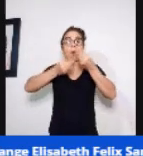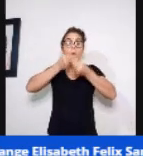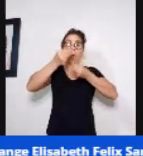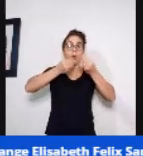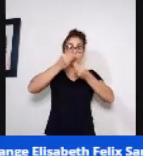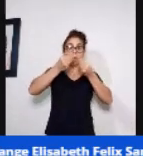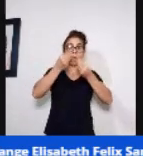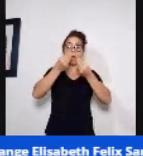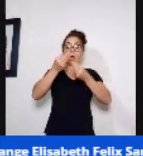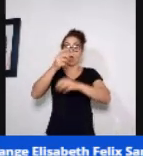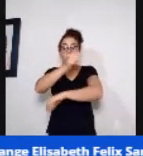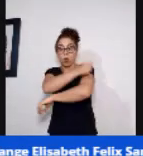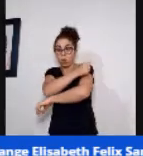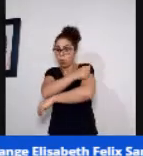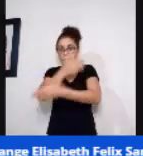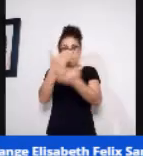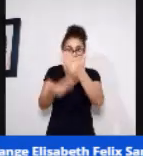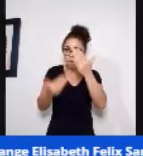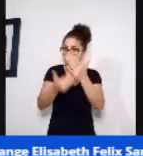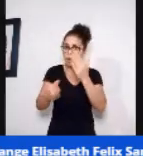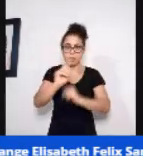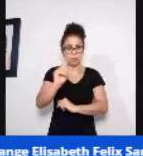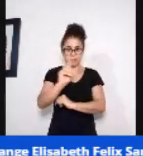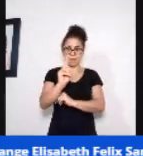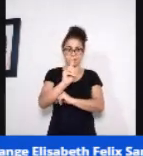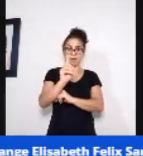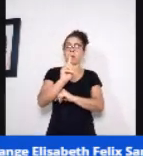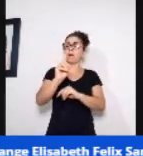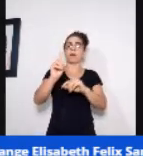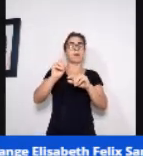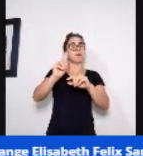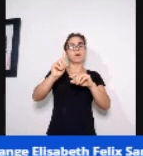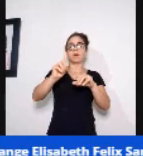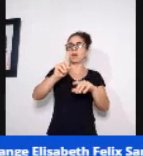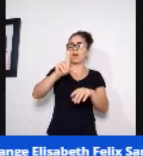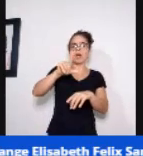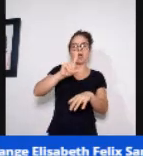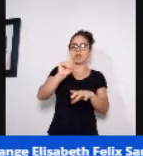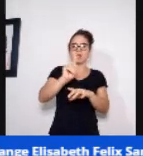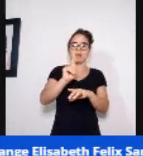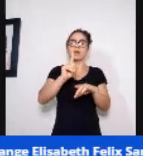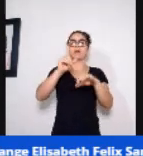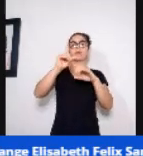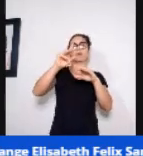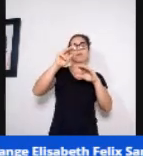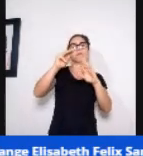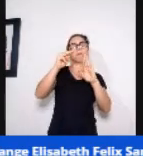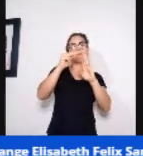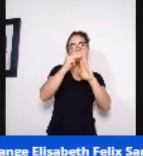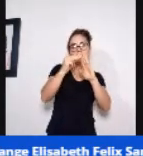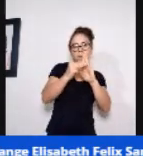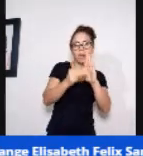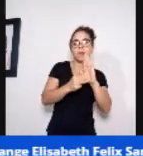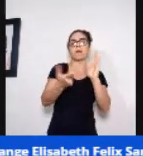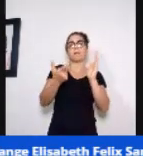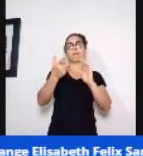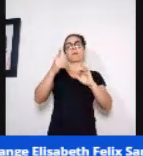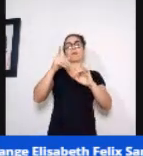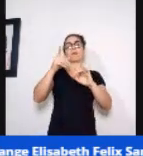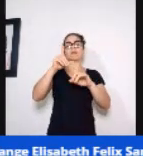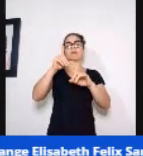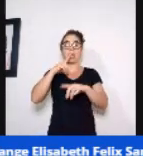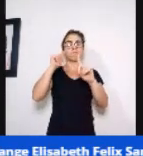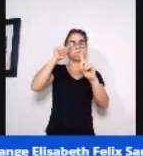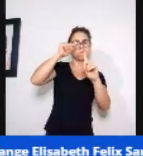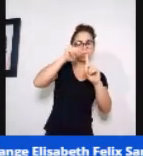mas sem pôr de uma maneira classificatória, sem pôr de uma maneira de determinadas metas, no caso em si, porque